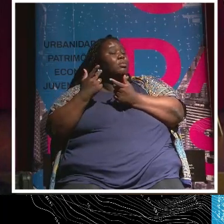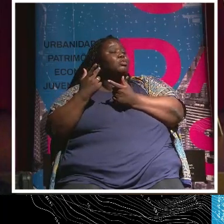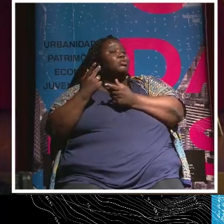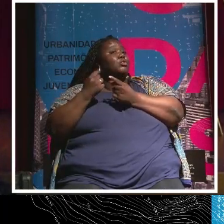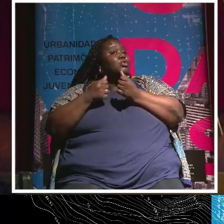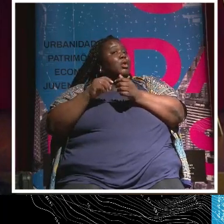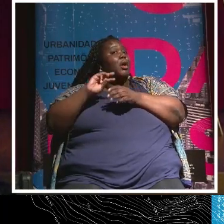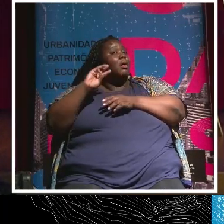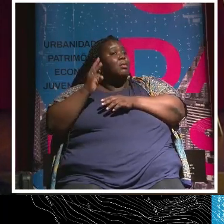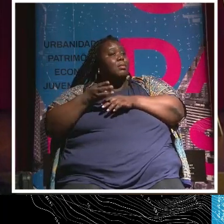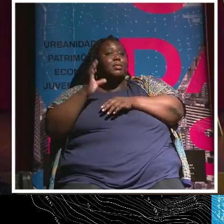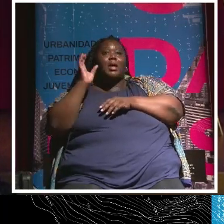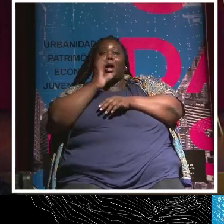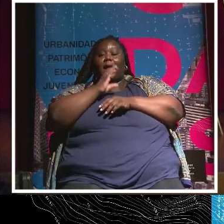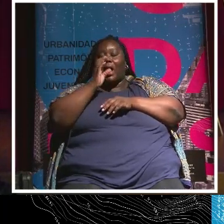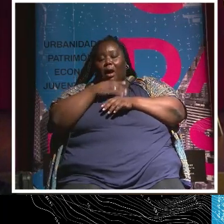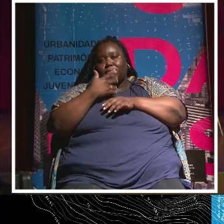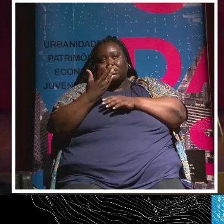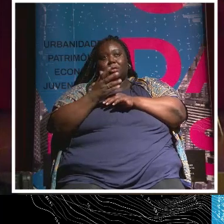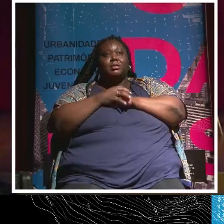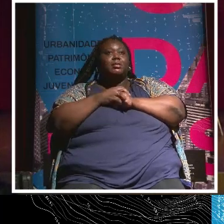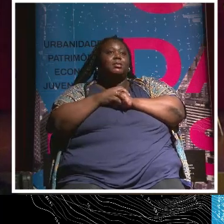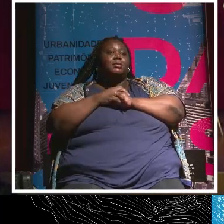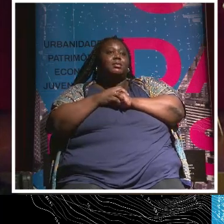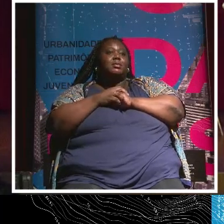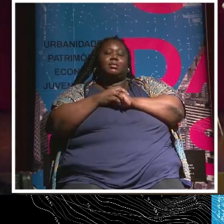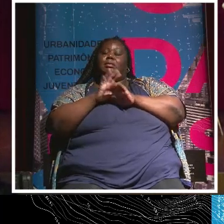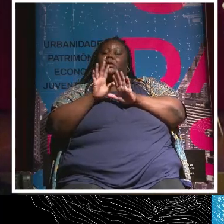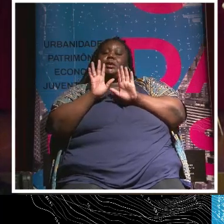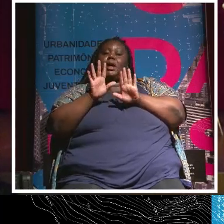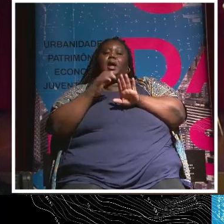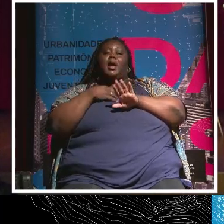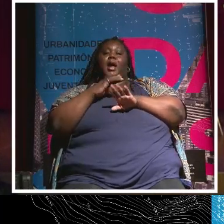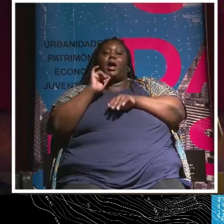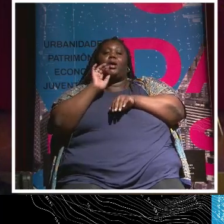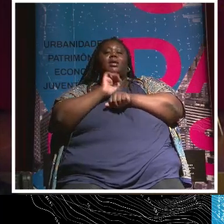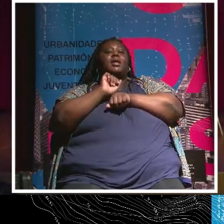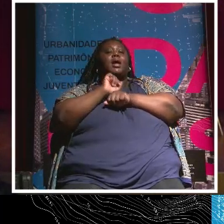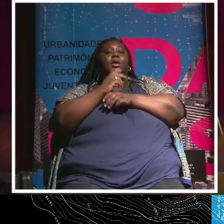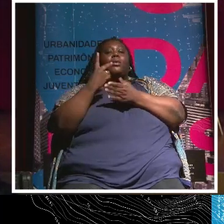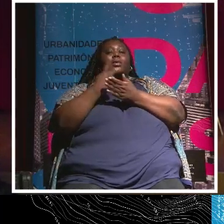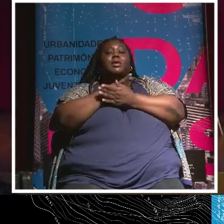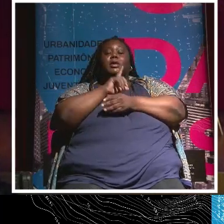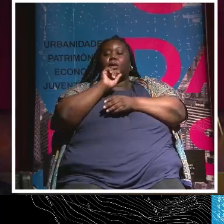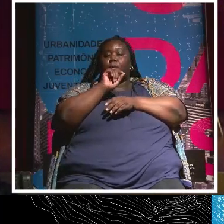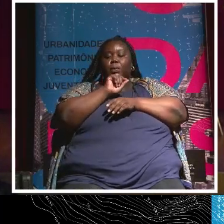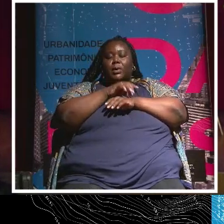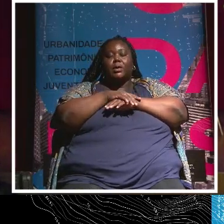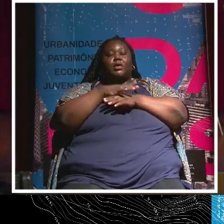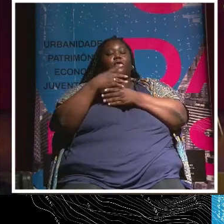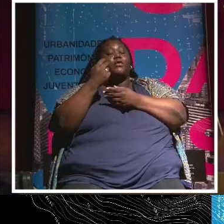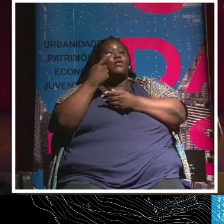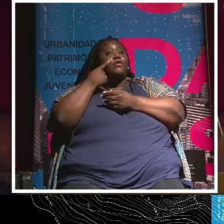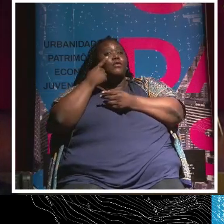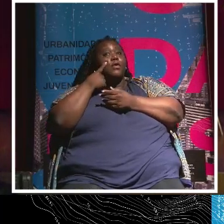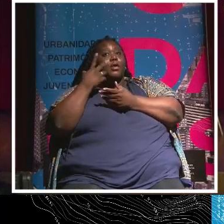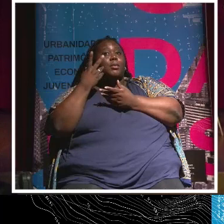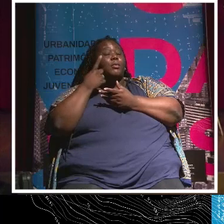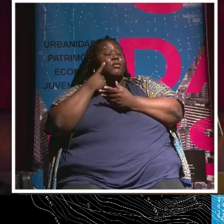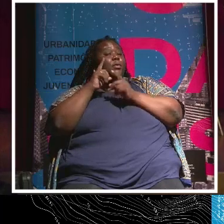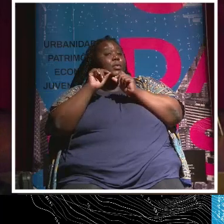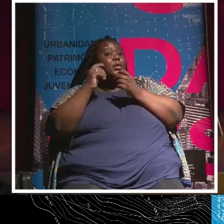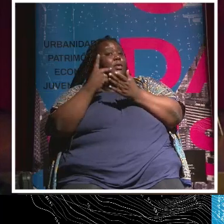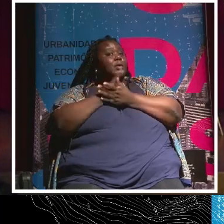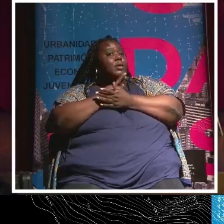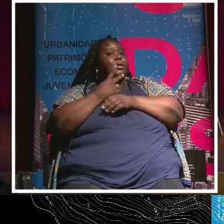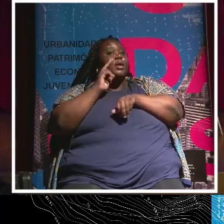com muita rapidez, assim, né? Então o Estado falou: opa, o que essa garota está fazendo aí? Vamos ver, às vezes me ligam, eu falo: